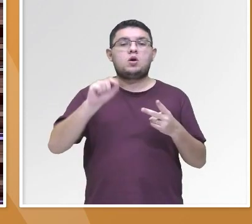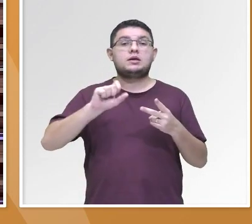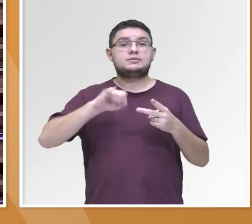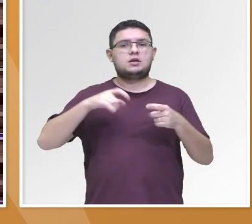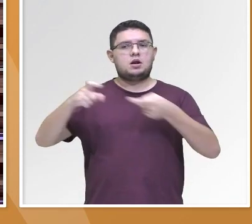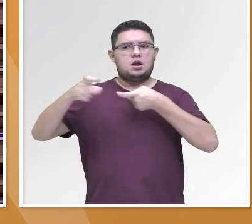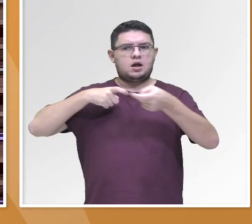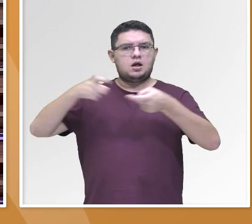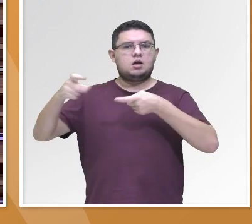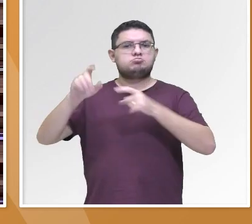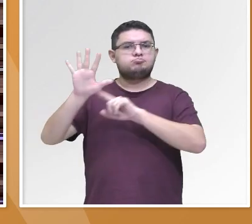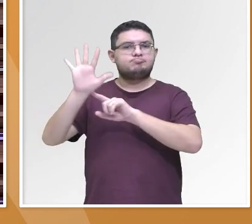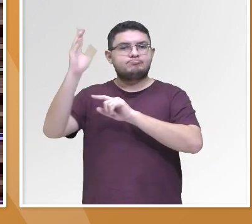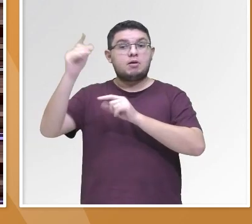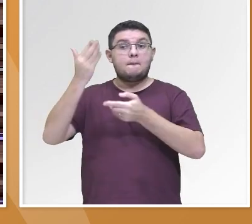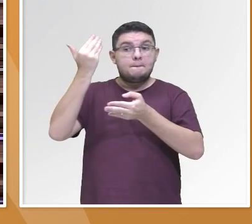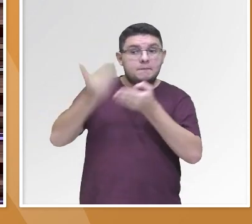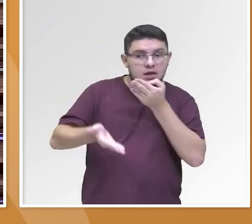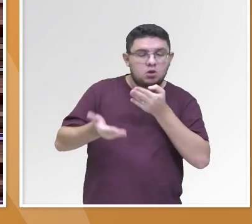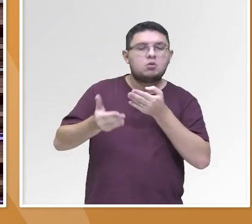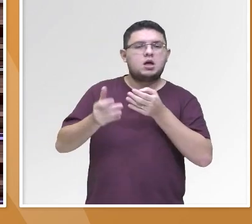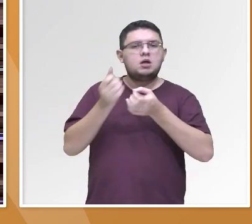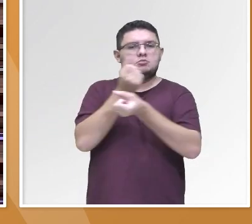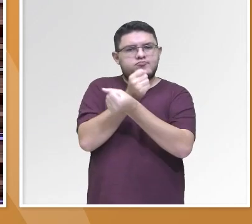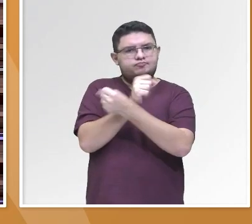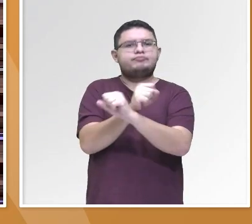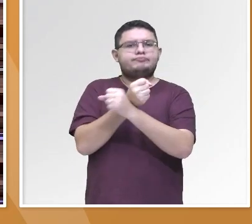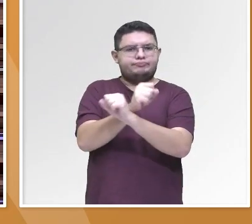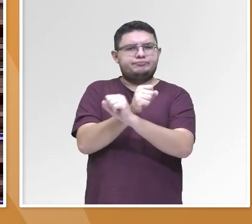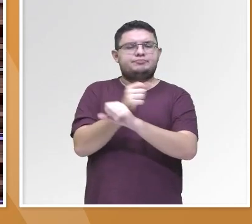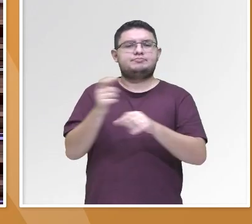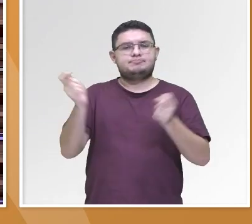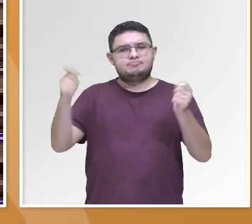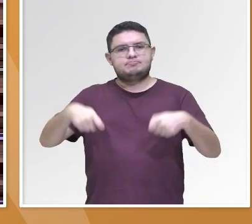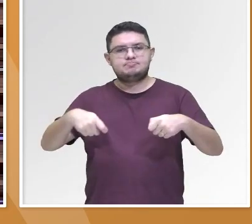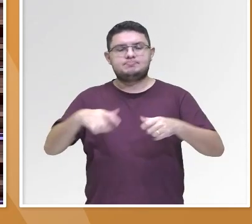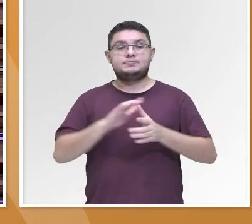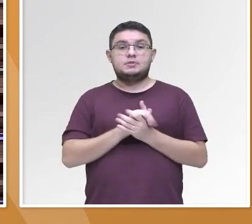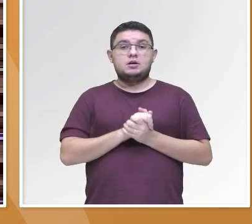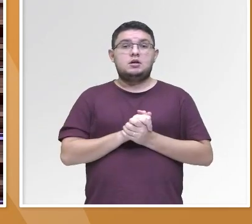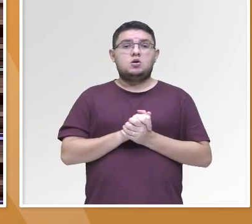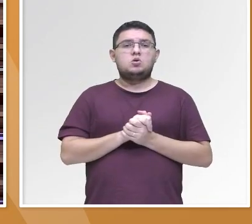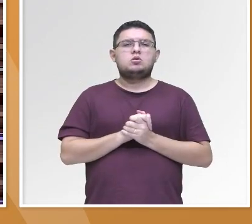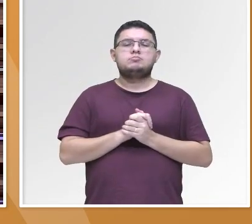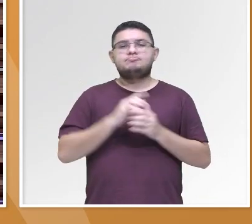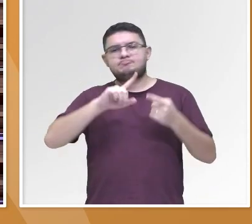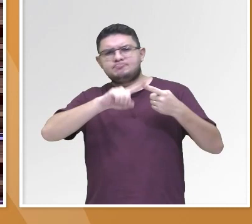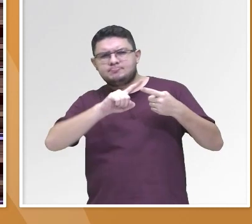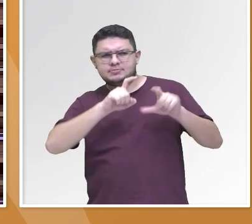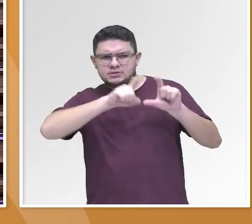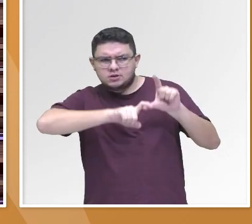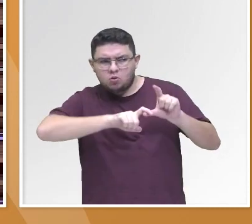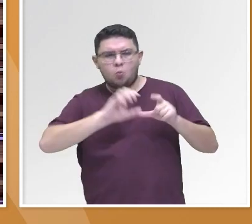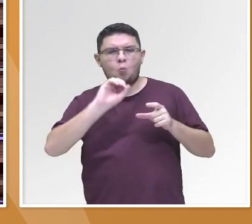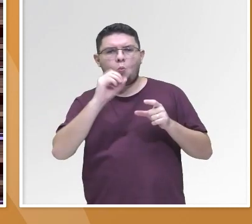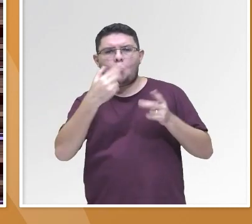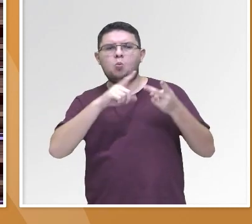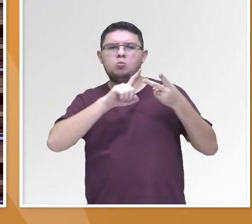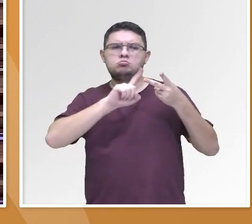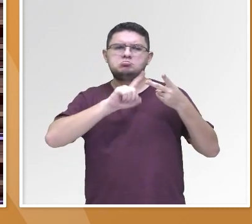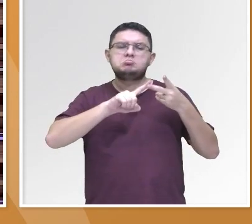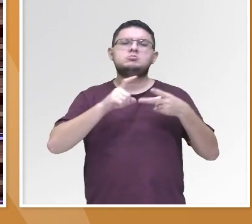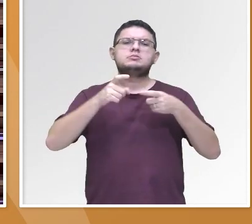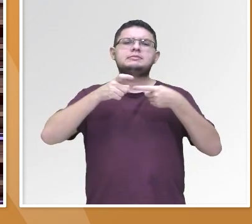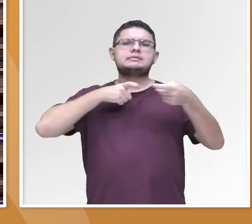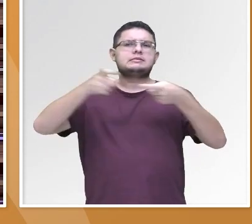gente viu que também esses princípios de ser prisioneiro de guerra ou por conta de dívida, também estão presentes